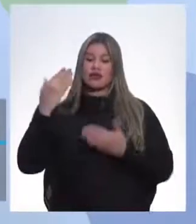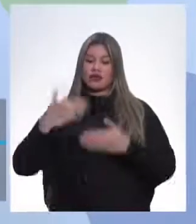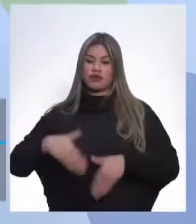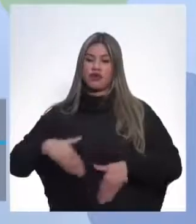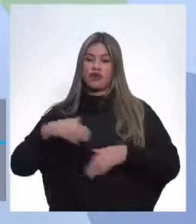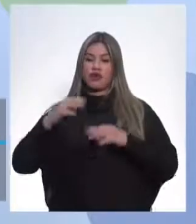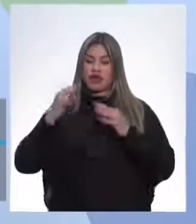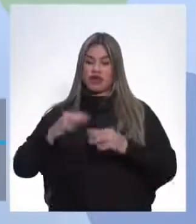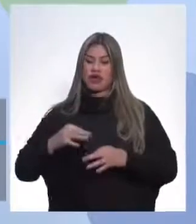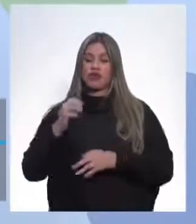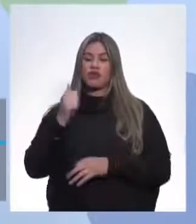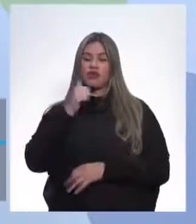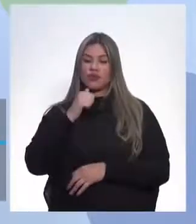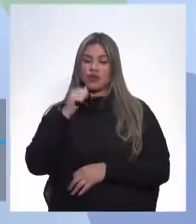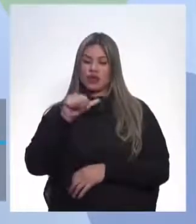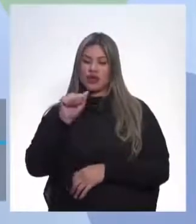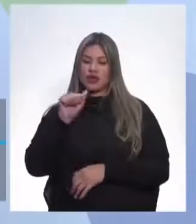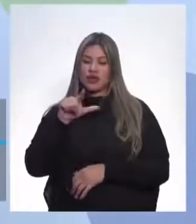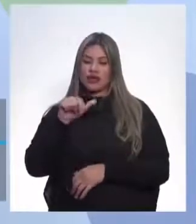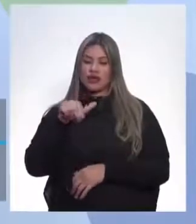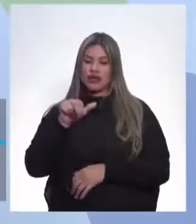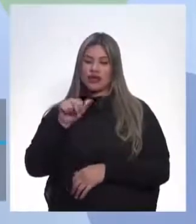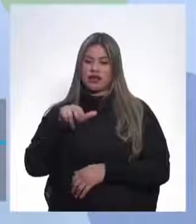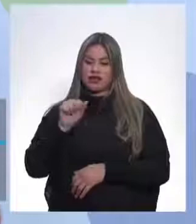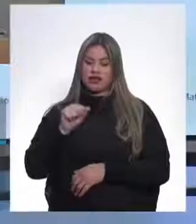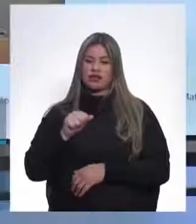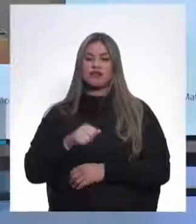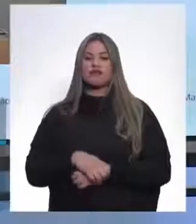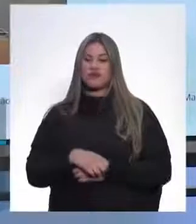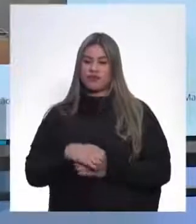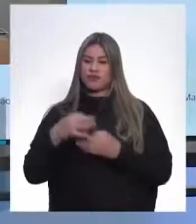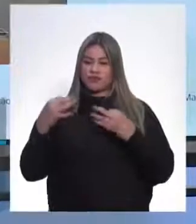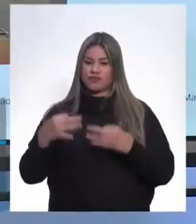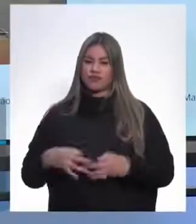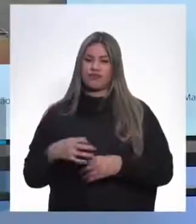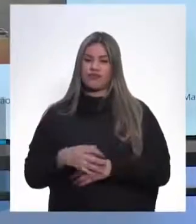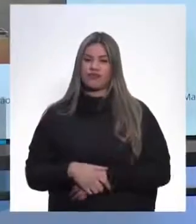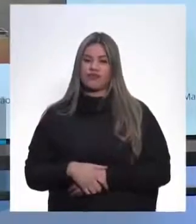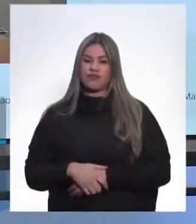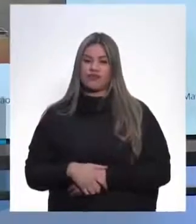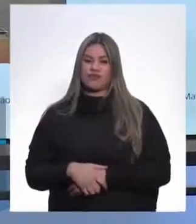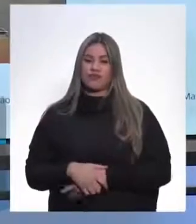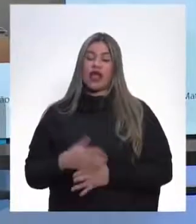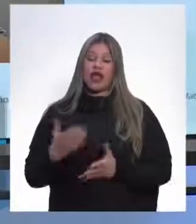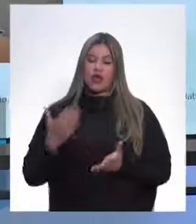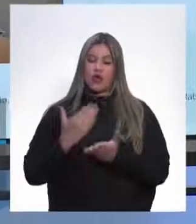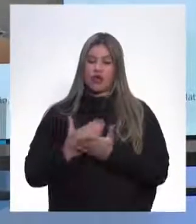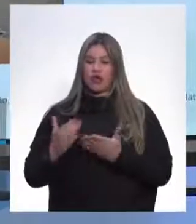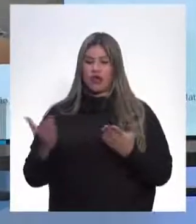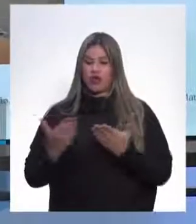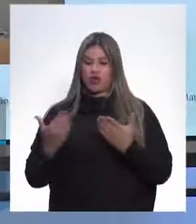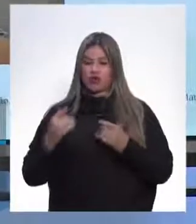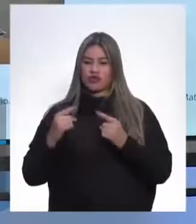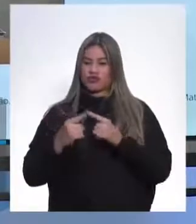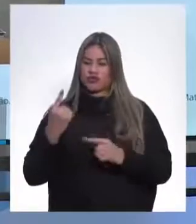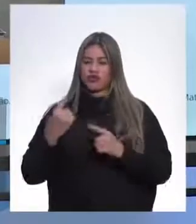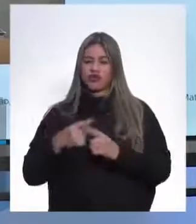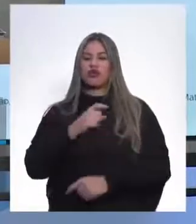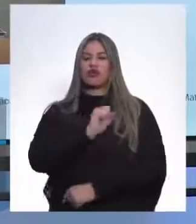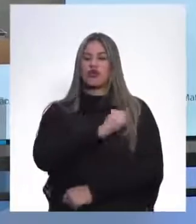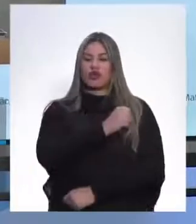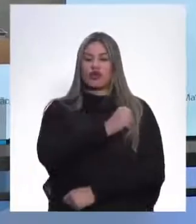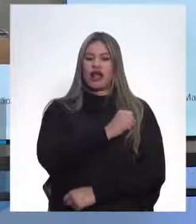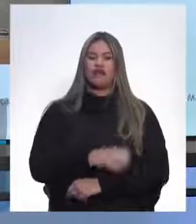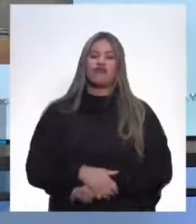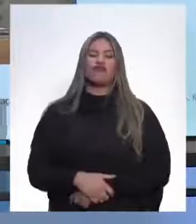vai participar. Quinta-feira vai ser a correção da AP para eles. Verdade. Ela até começa a correção hoje, mas não é com o 8º ano, né? Mas